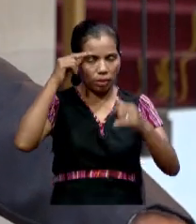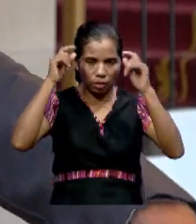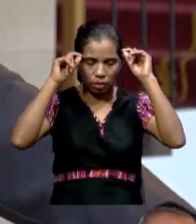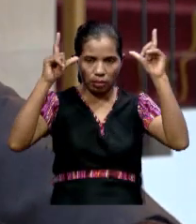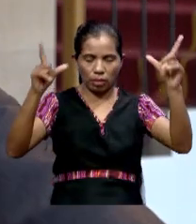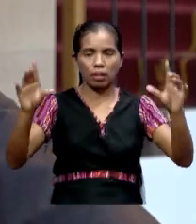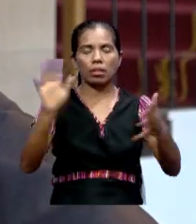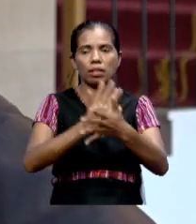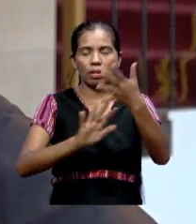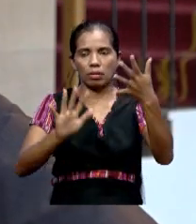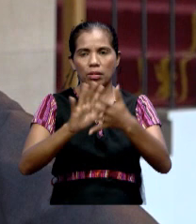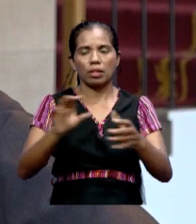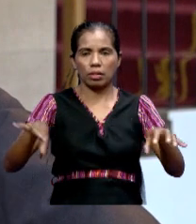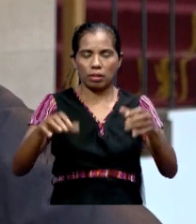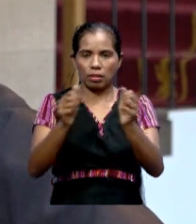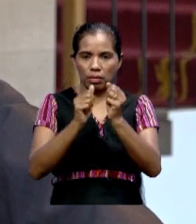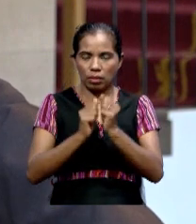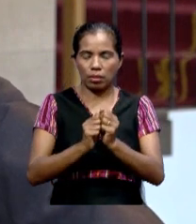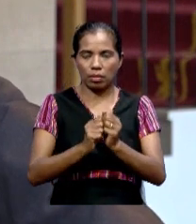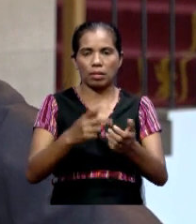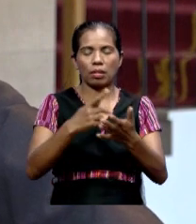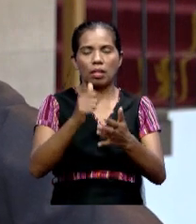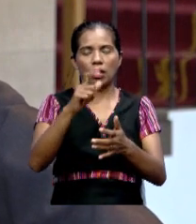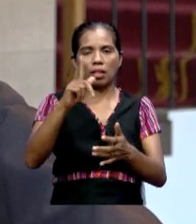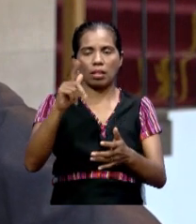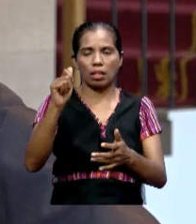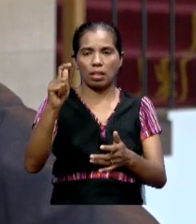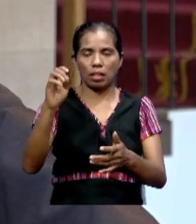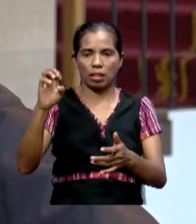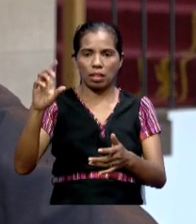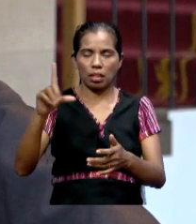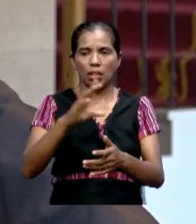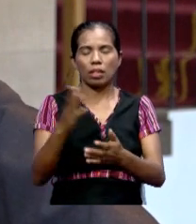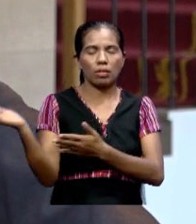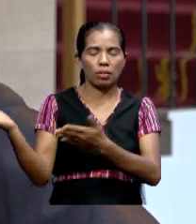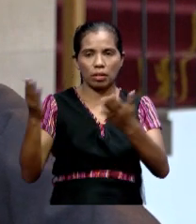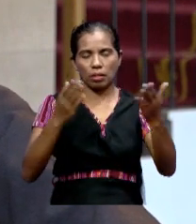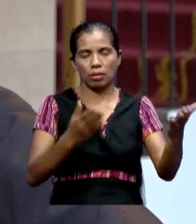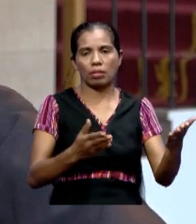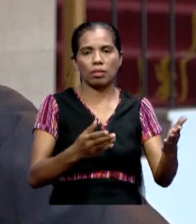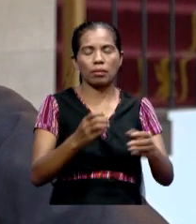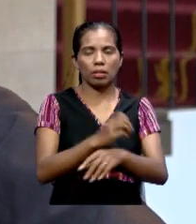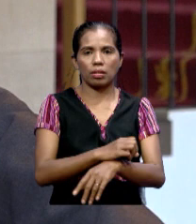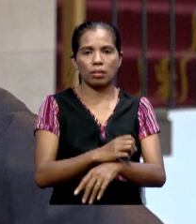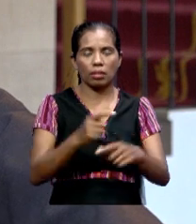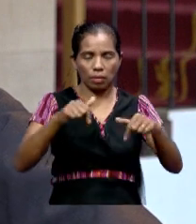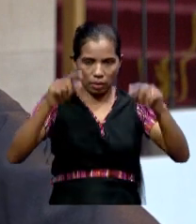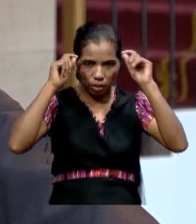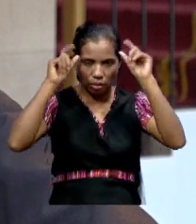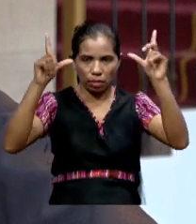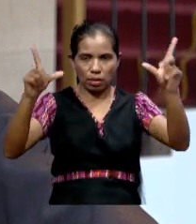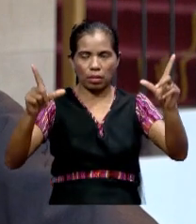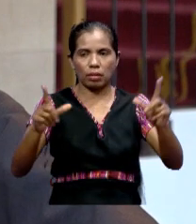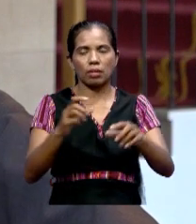Timor-Leste celebra on acordo ho empresa Alcatel Submarine Network, ho de dada cabo submarino fibra óptica mai Timor-Leste,